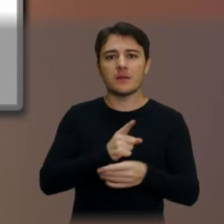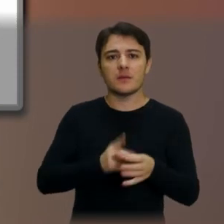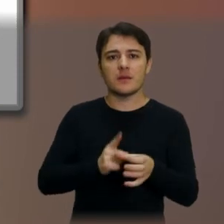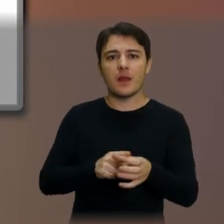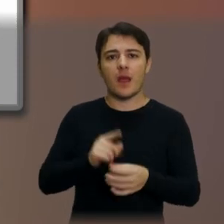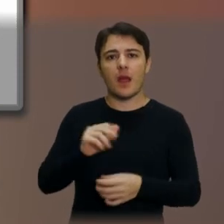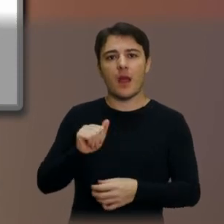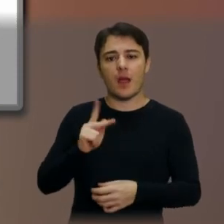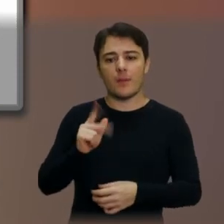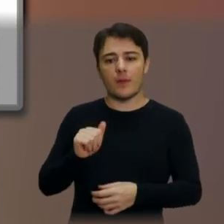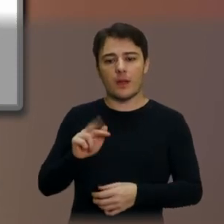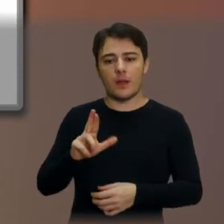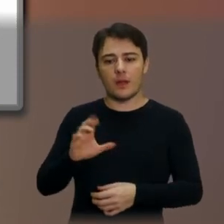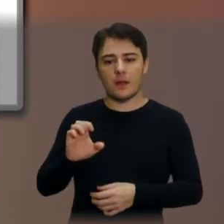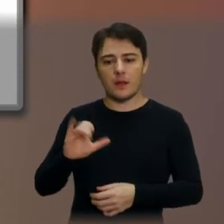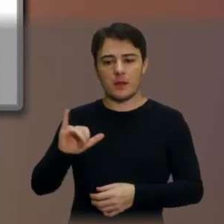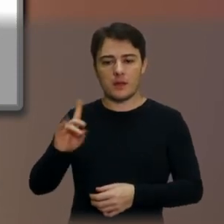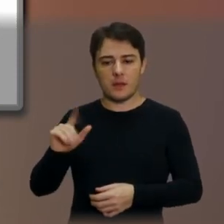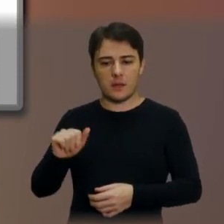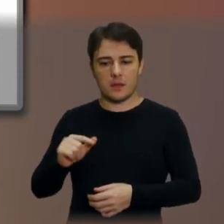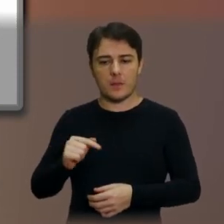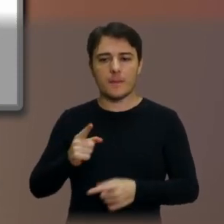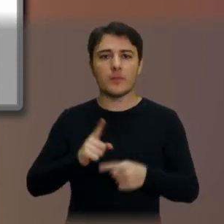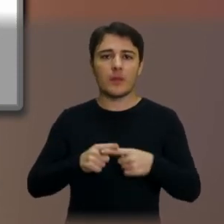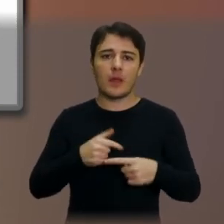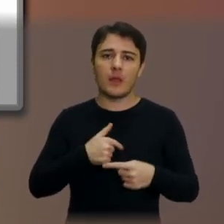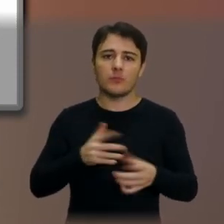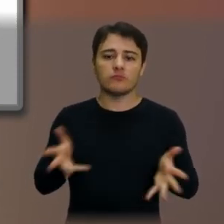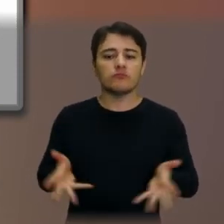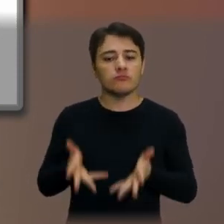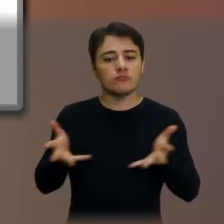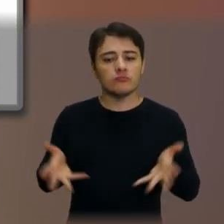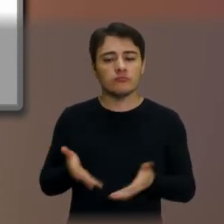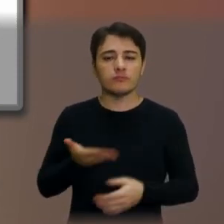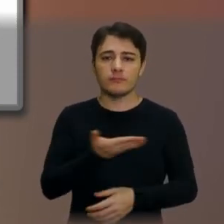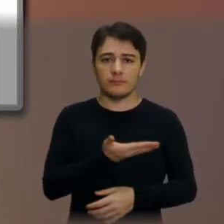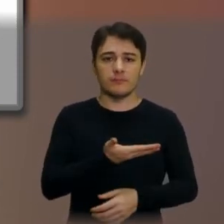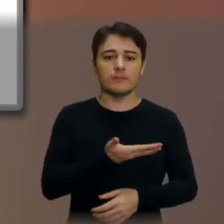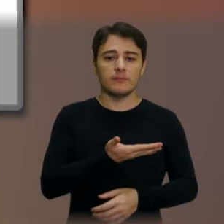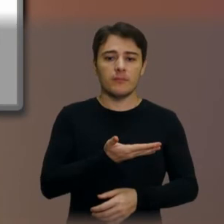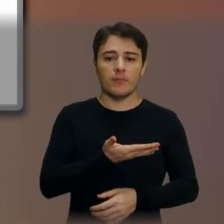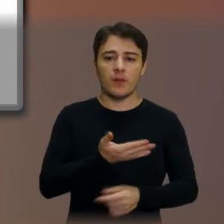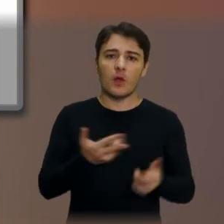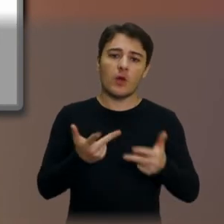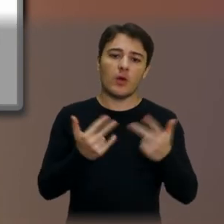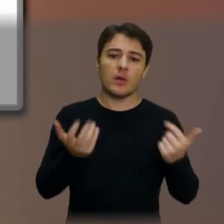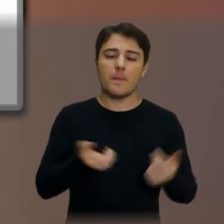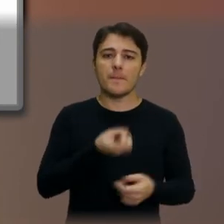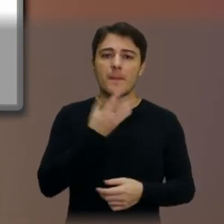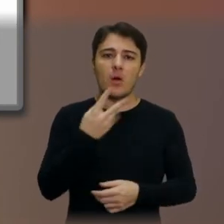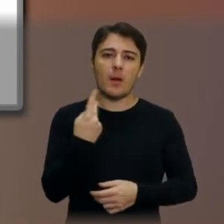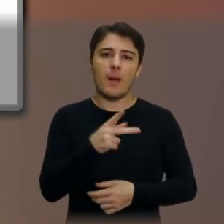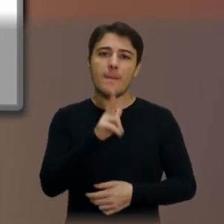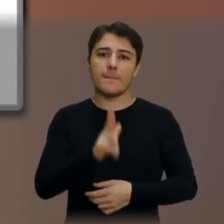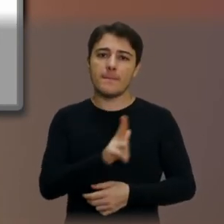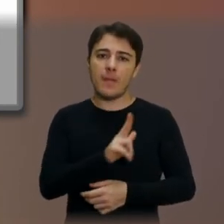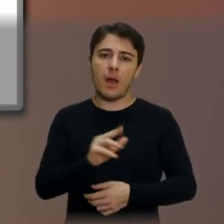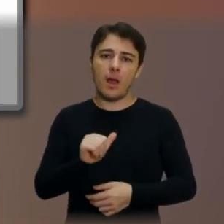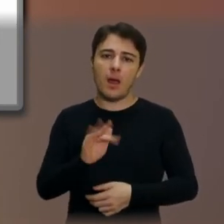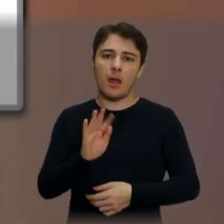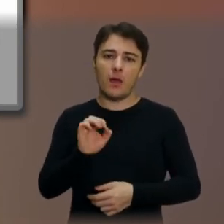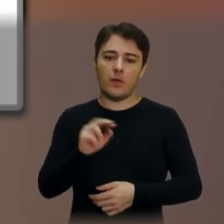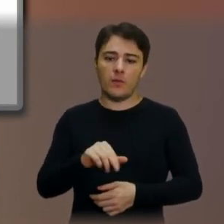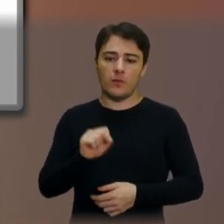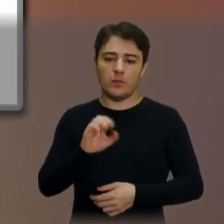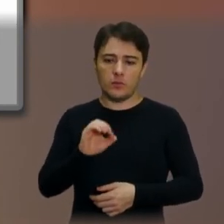foto eu fiquei muito feliz por pelo menos ter incentivado é algo de Alegre o nosso ele na missa né